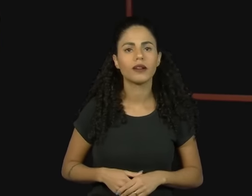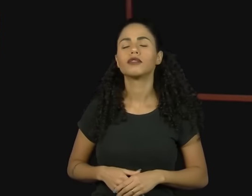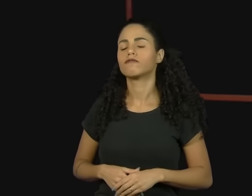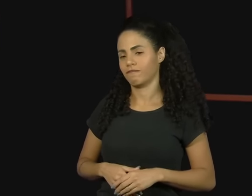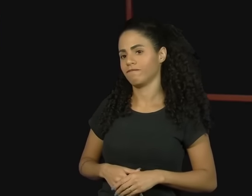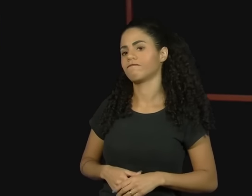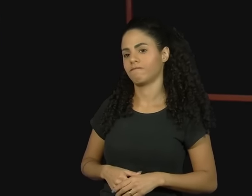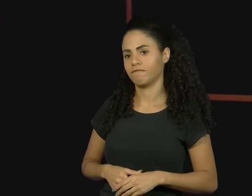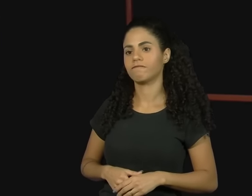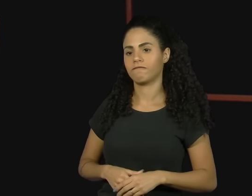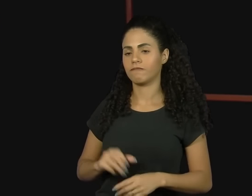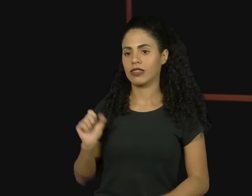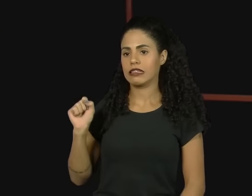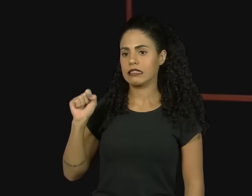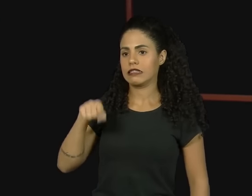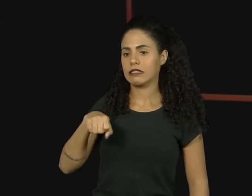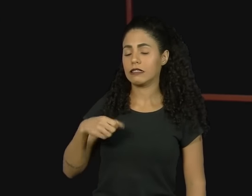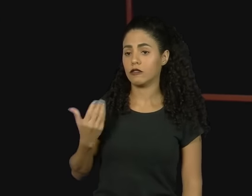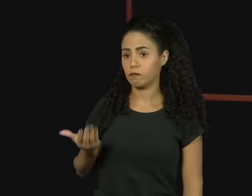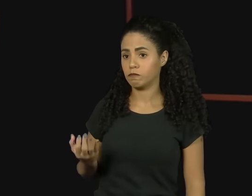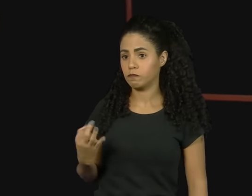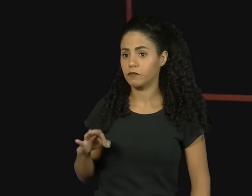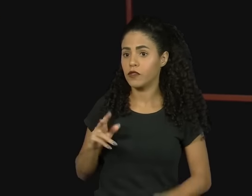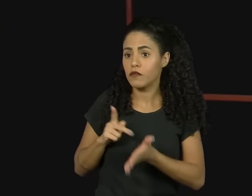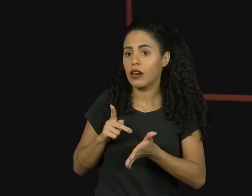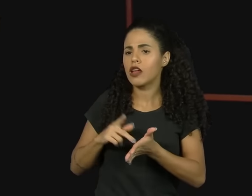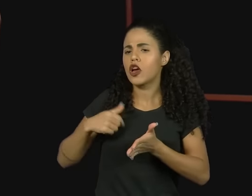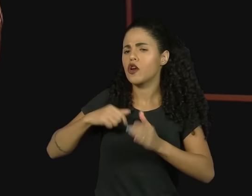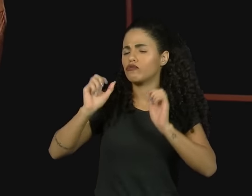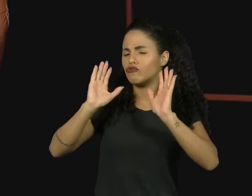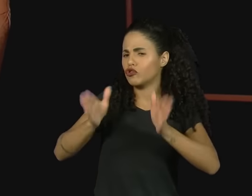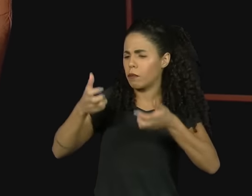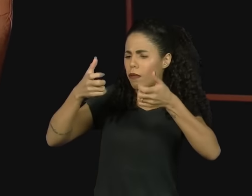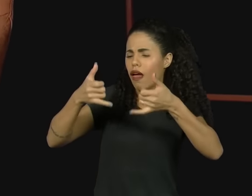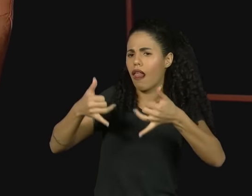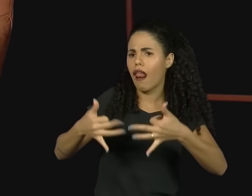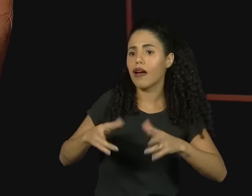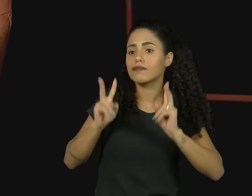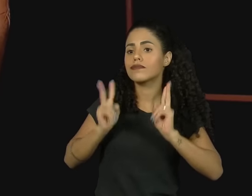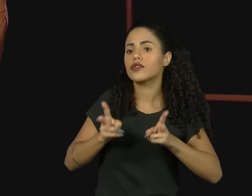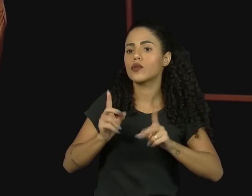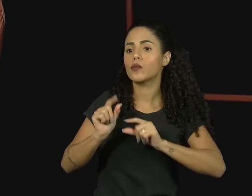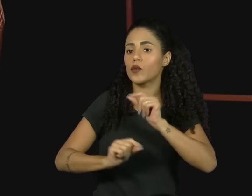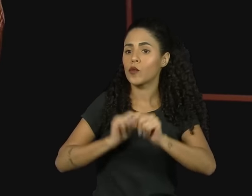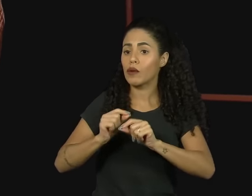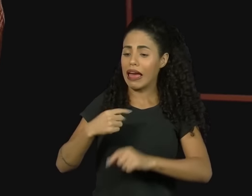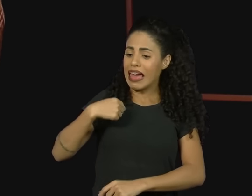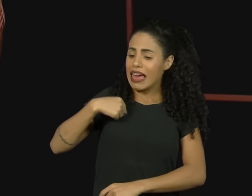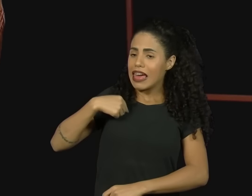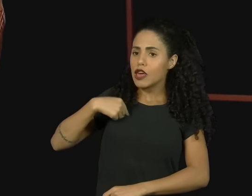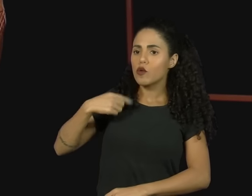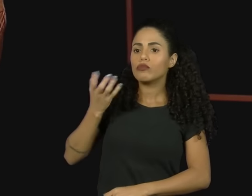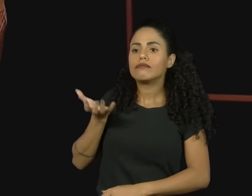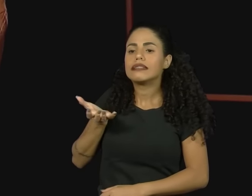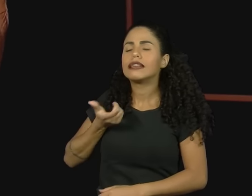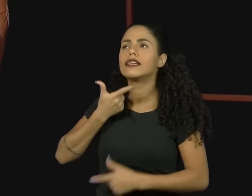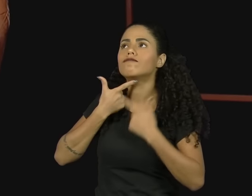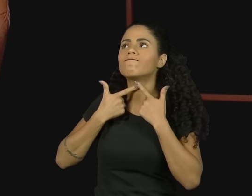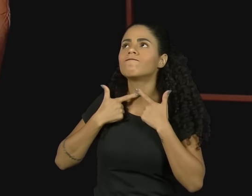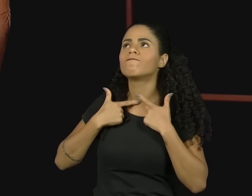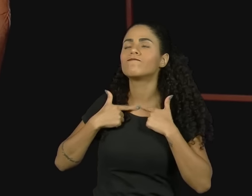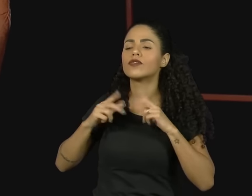Absolutamente. Quer dizer, eu acho que já falei várias vezes que o que me fez começar a